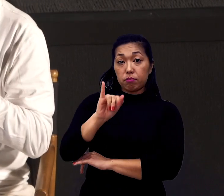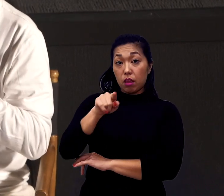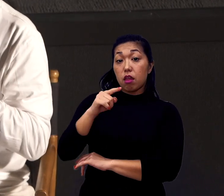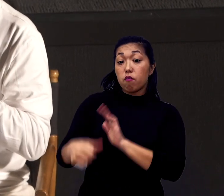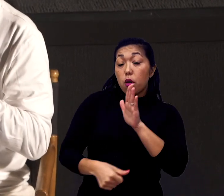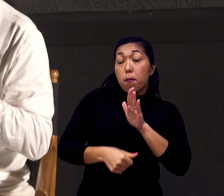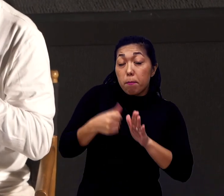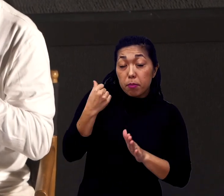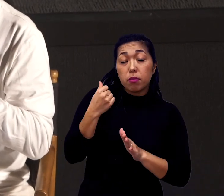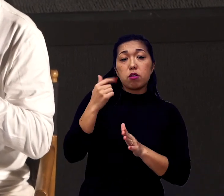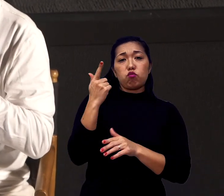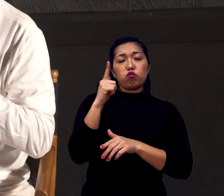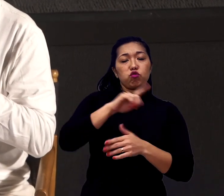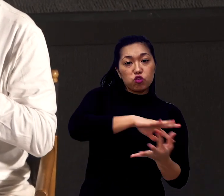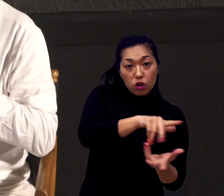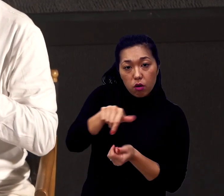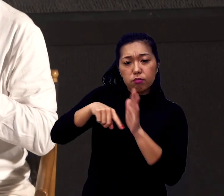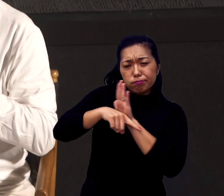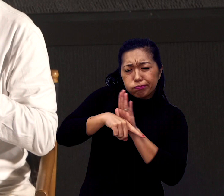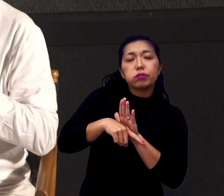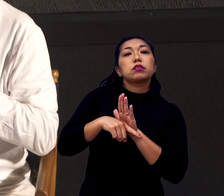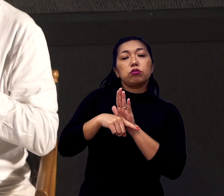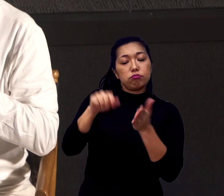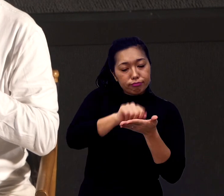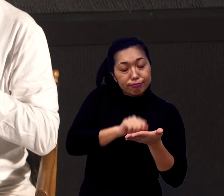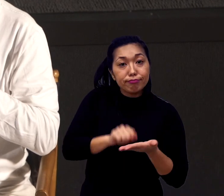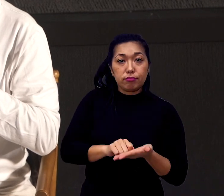vai escrever a história do Katrina, a partir da geografia.